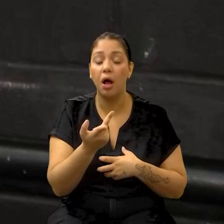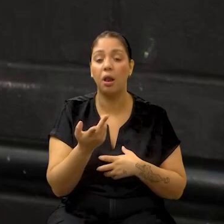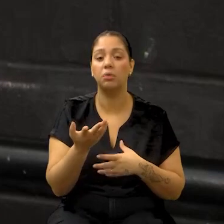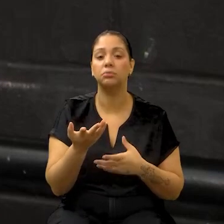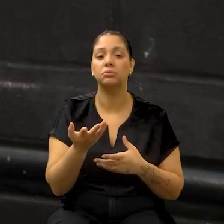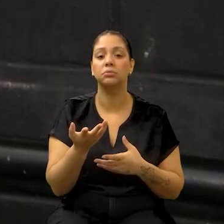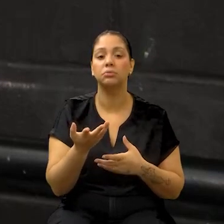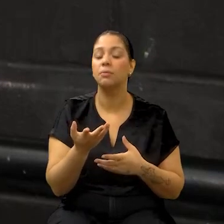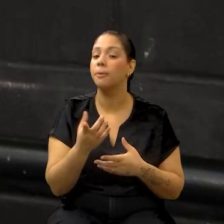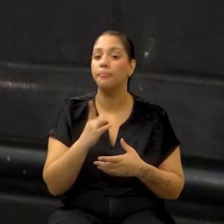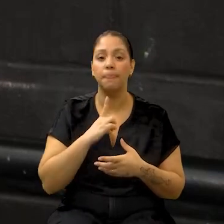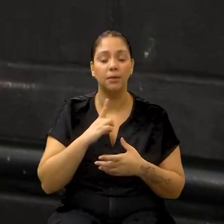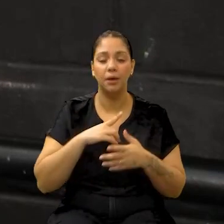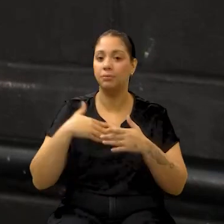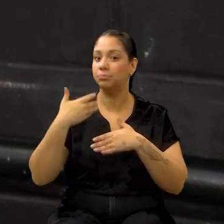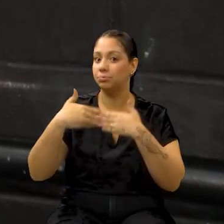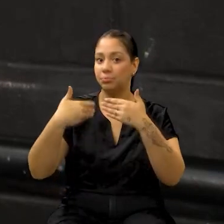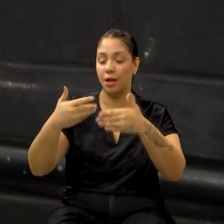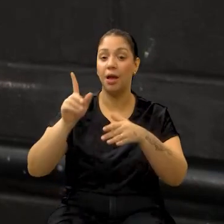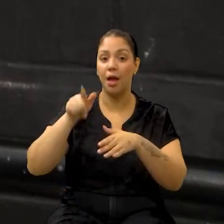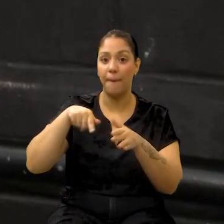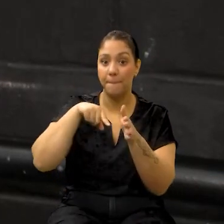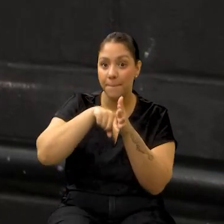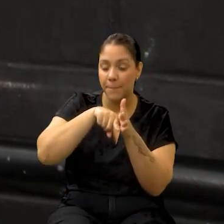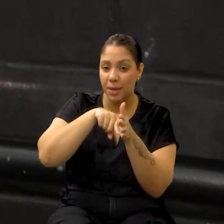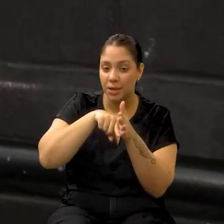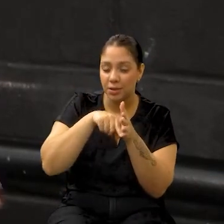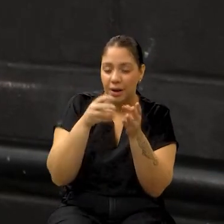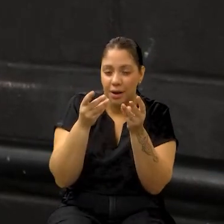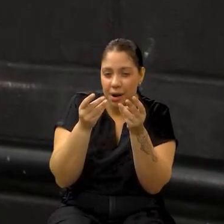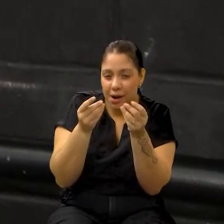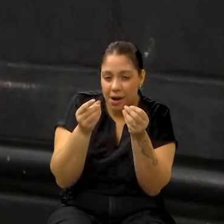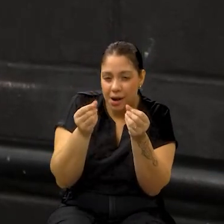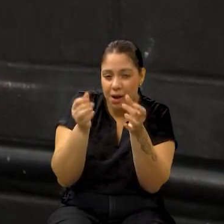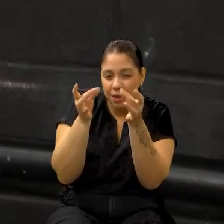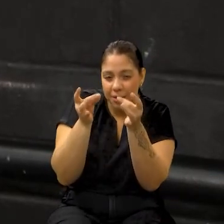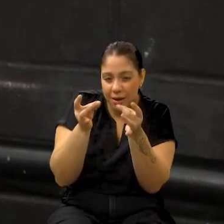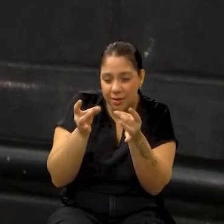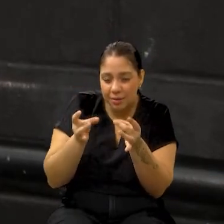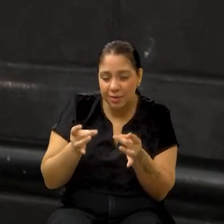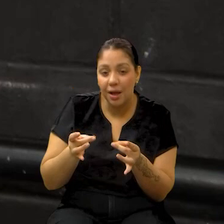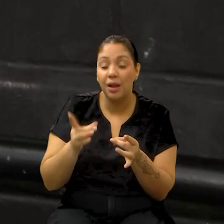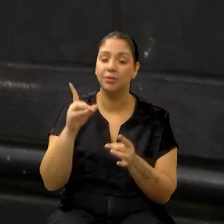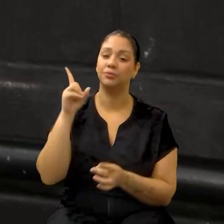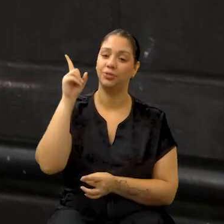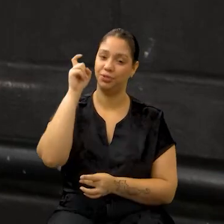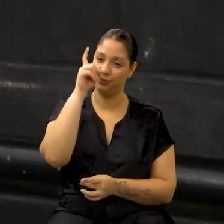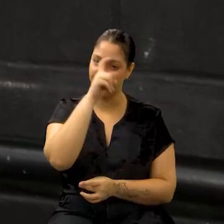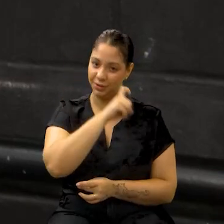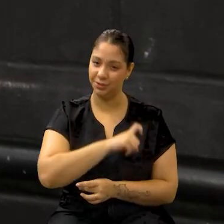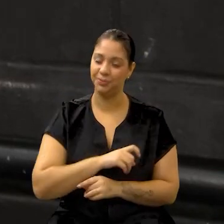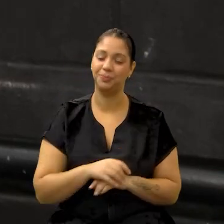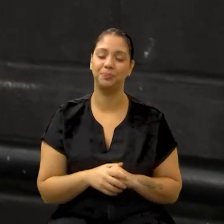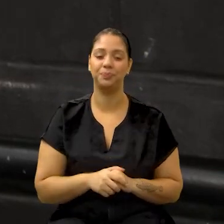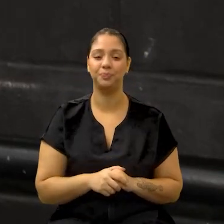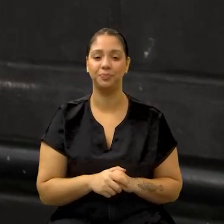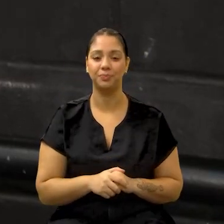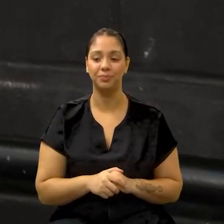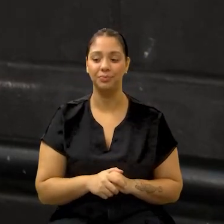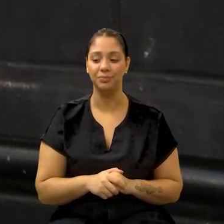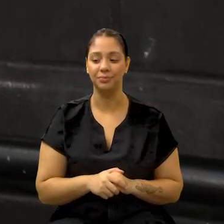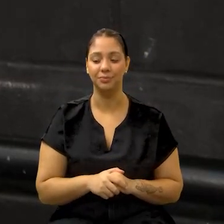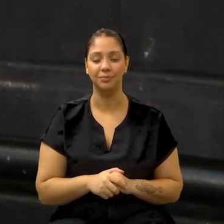jeito que ela fala. Isso tudo é um processo laboratorial bem esmiuçado e